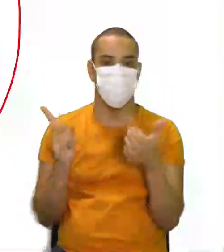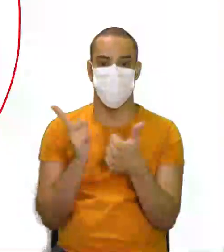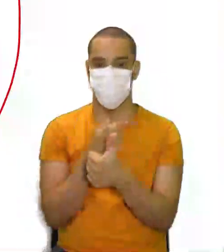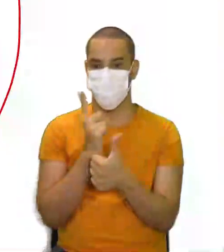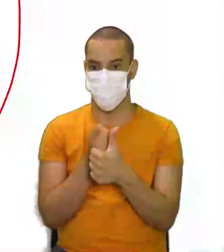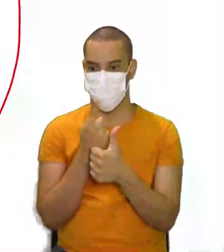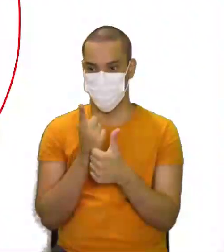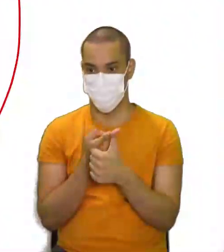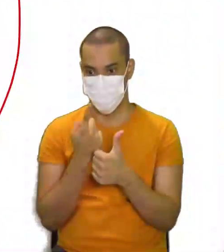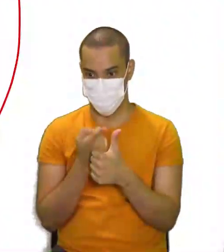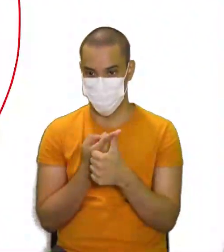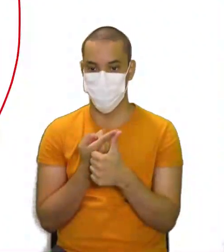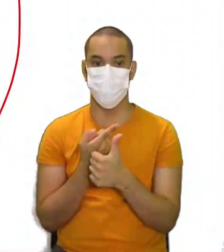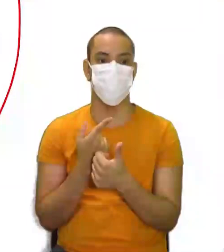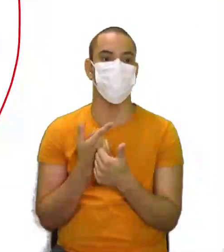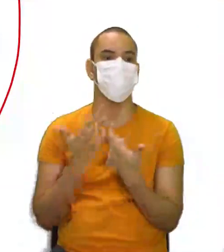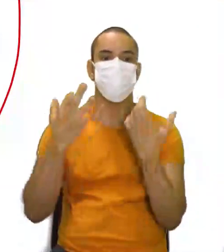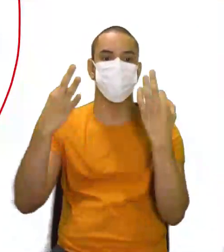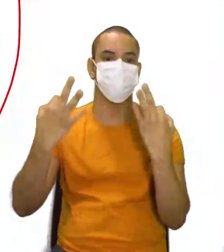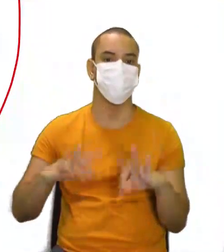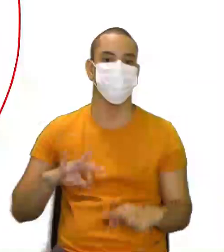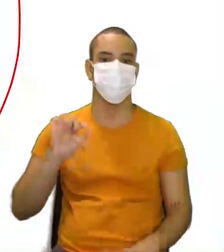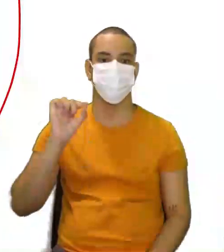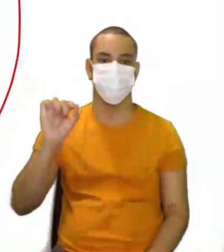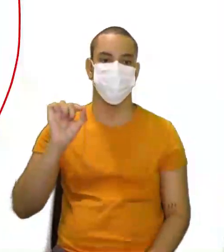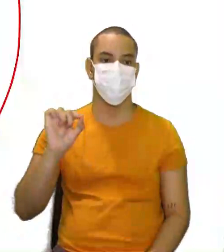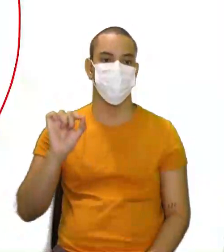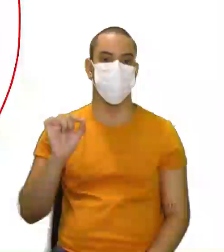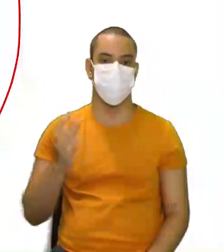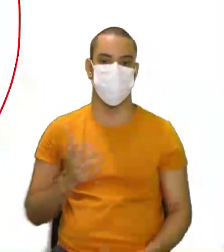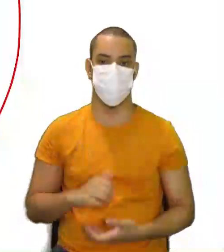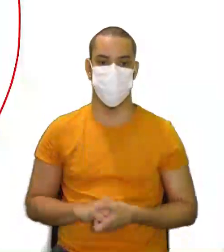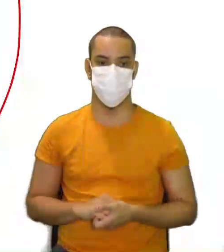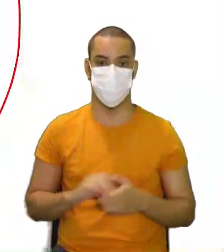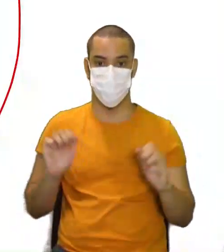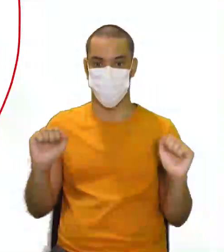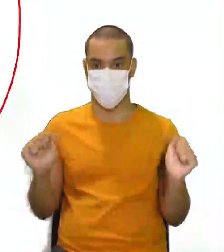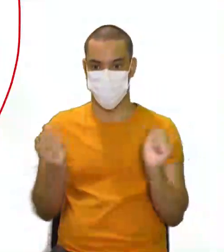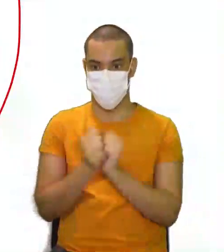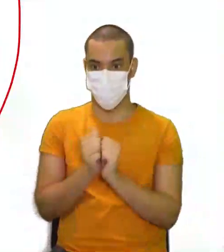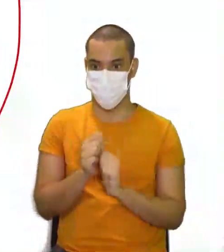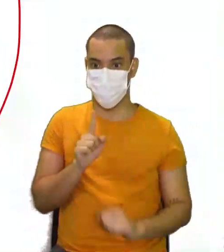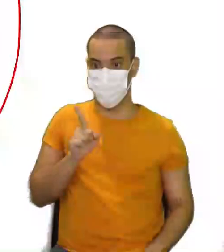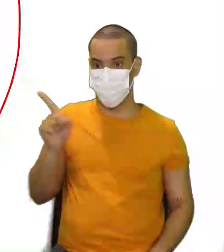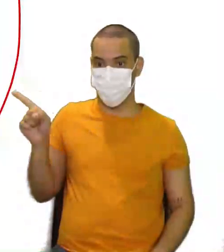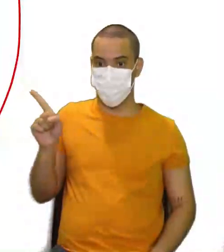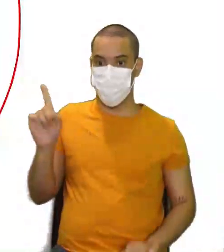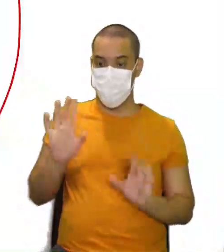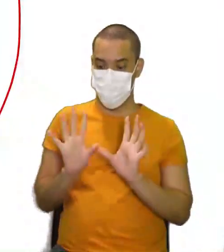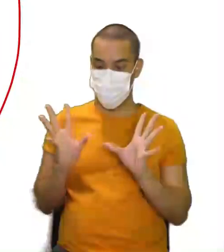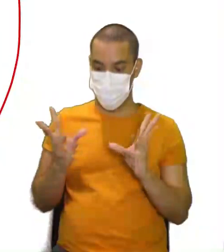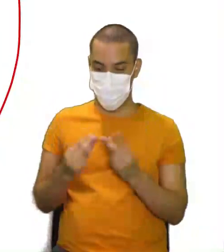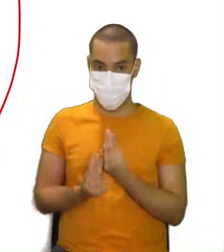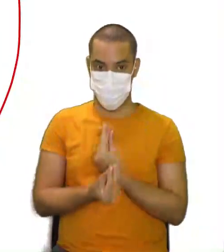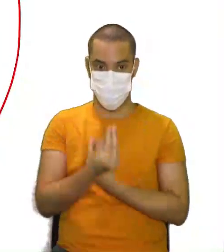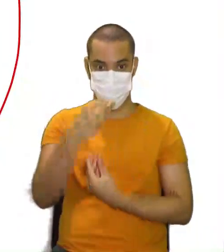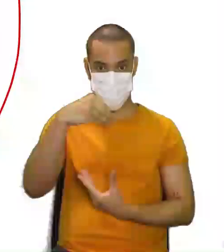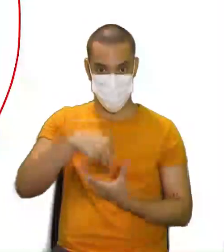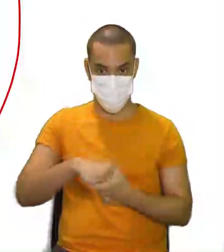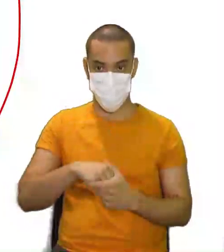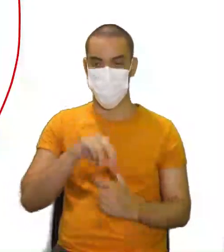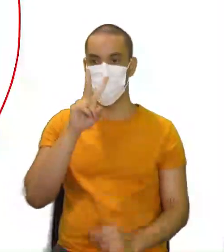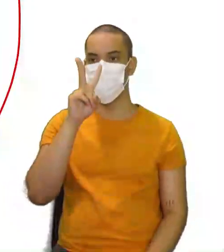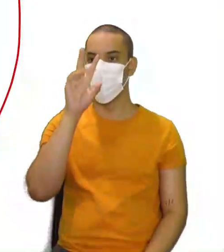essa situação, é correto afirmar que na posição da partícula indicada na figura, a força magnética